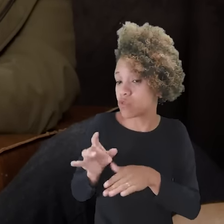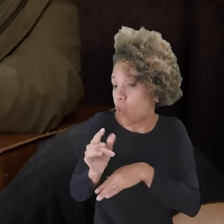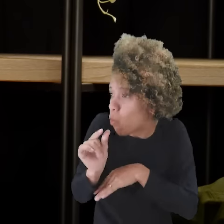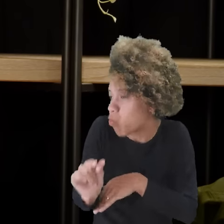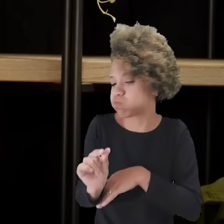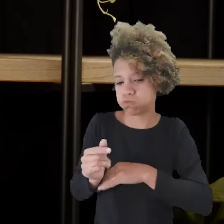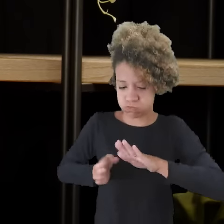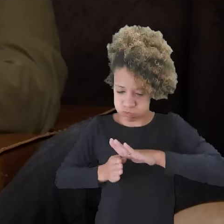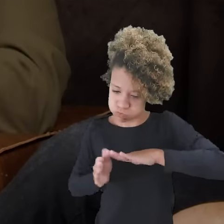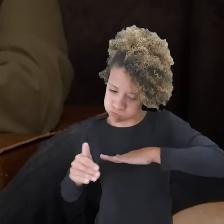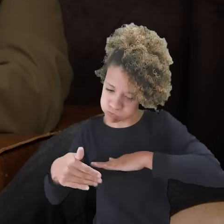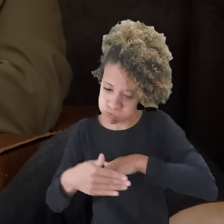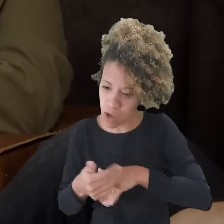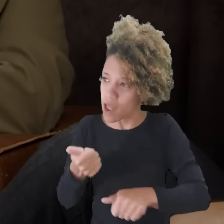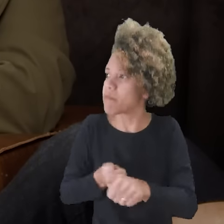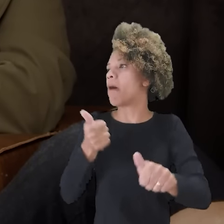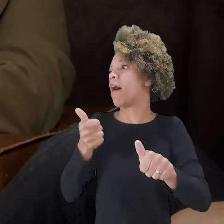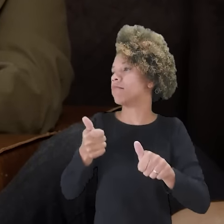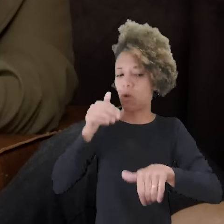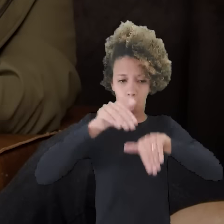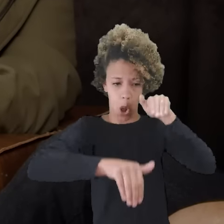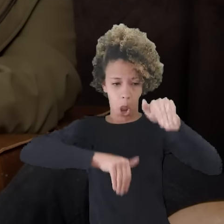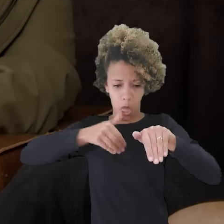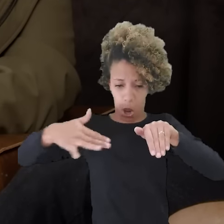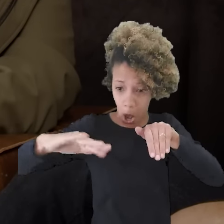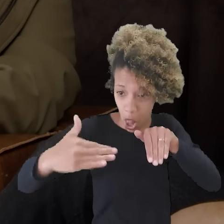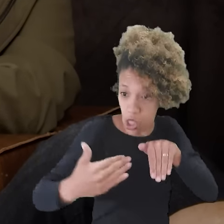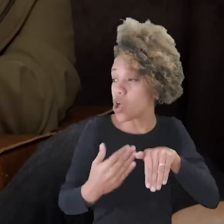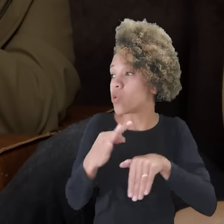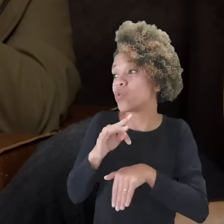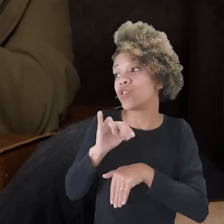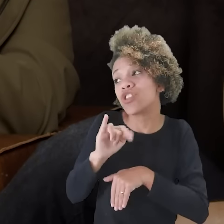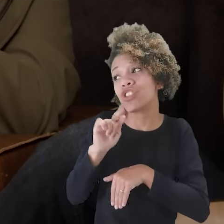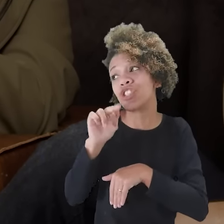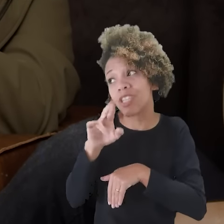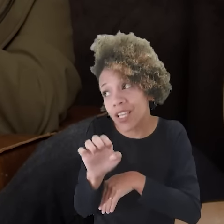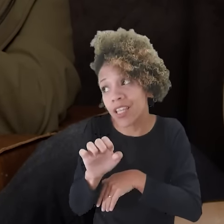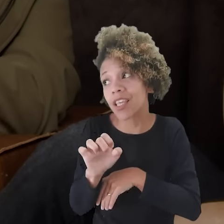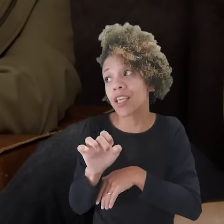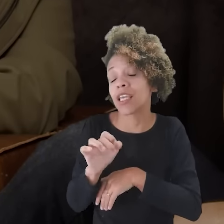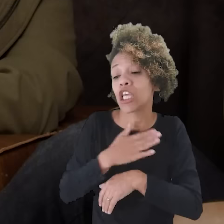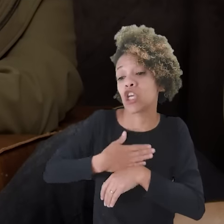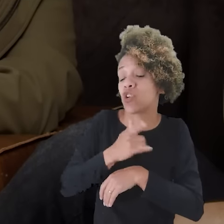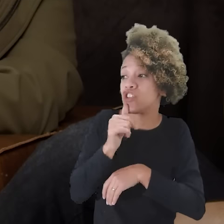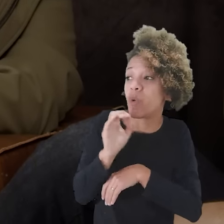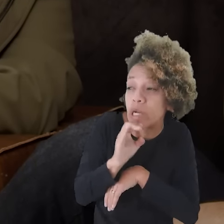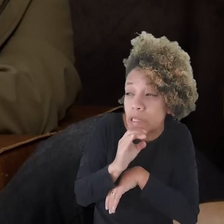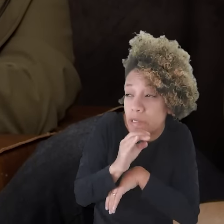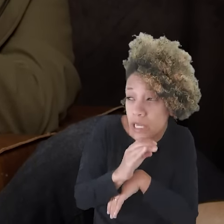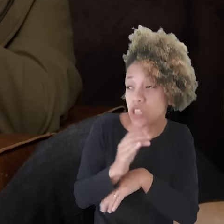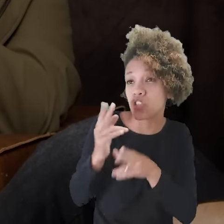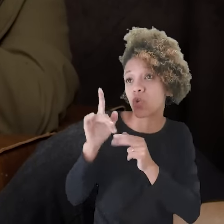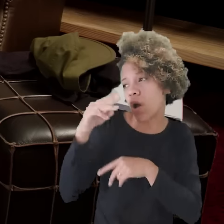E aí de repente eles barrem alguém e o tubarão é o tubarão tigre que é um tubarão que gosta de água quentinha que nem lá do